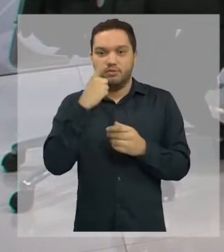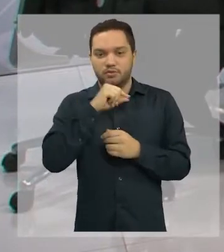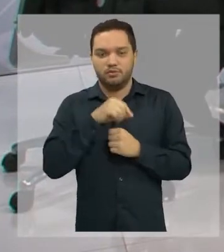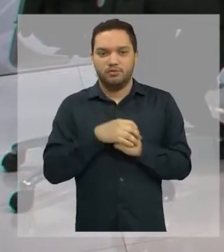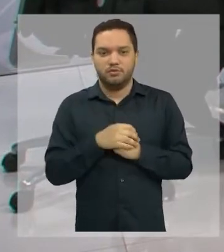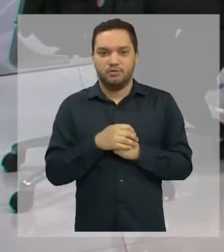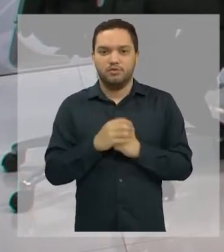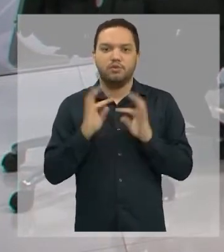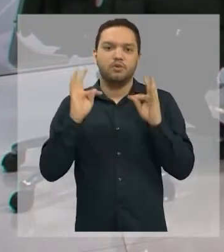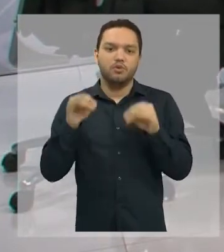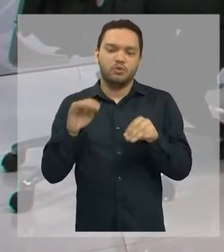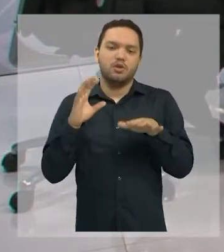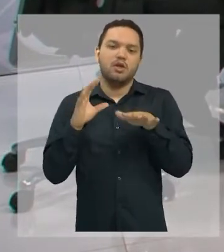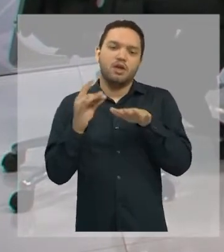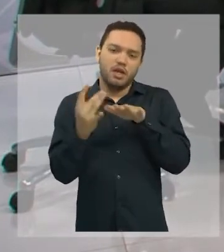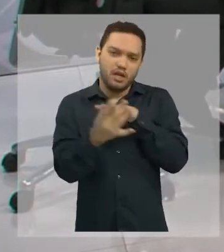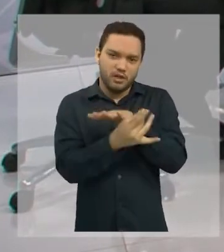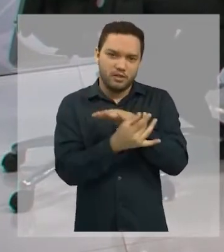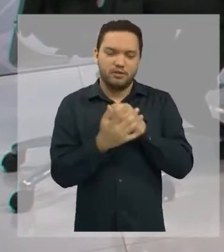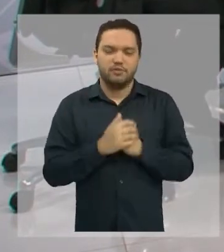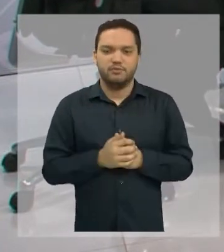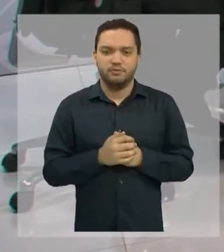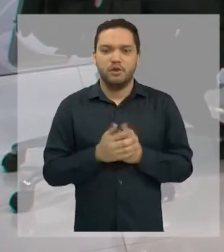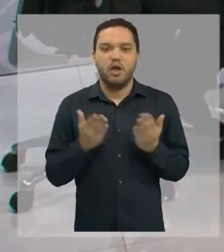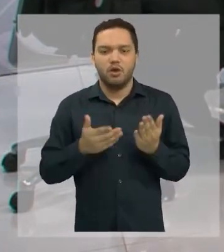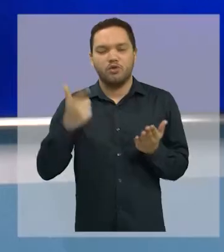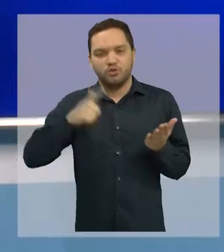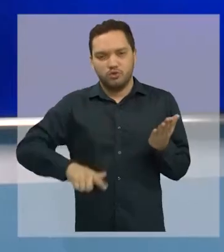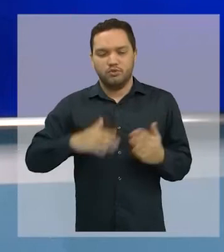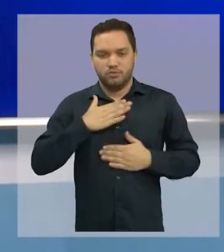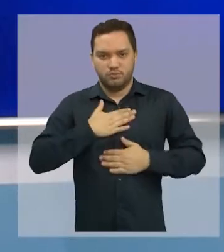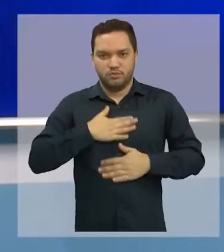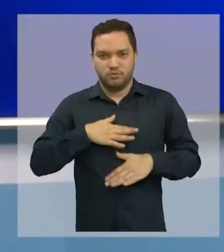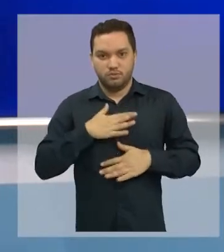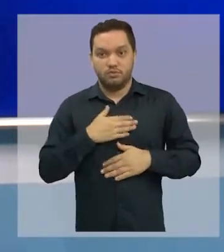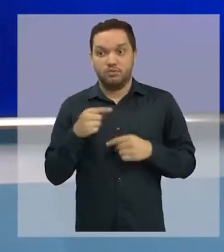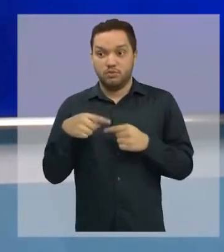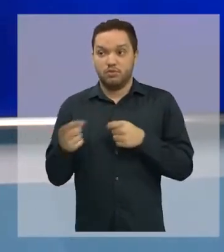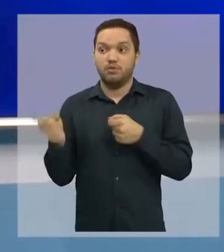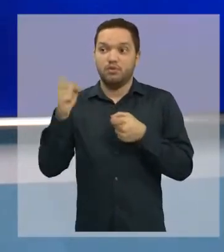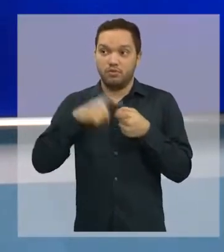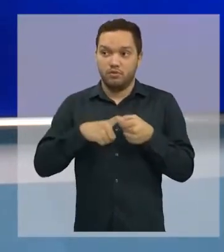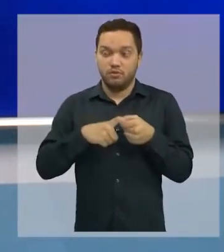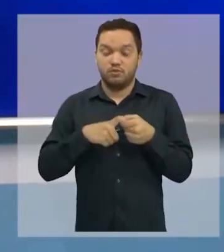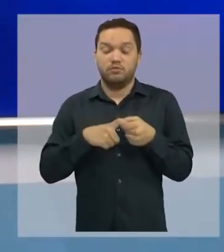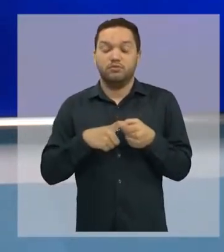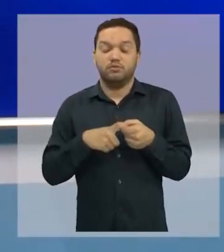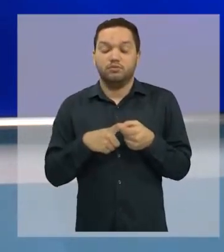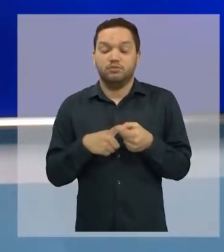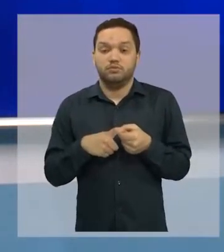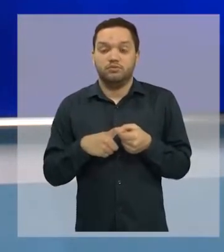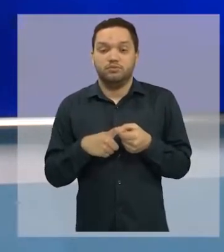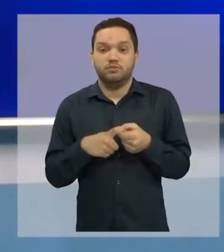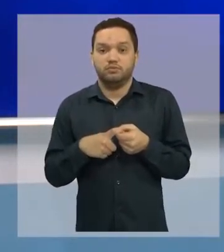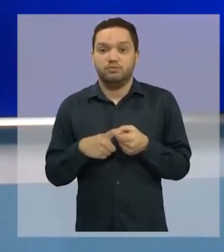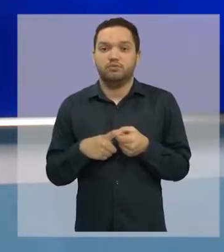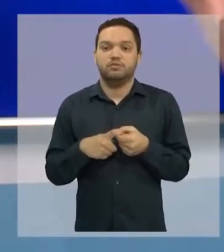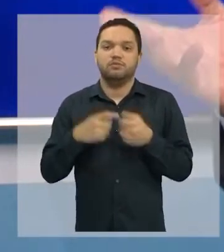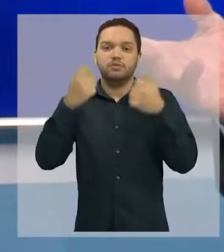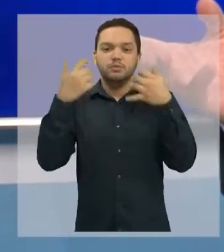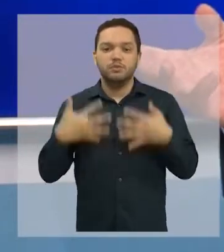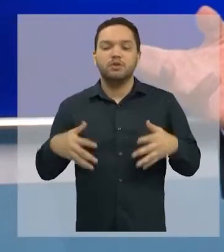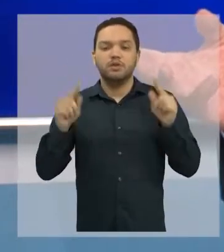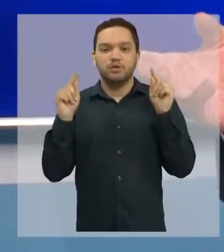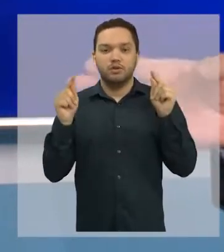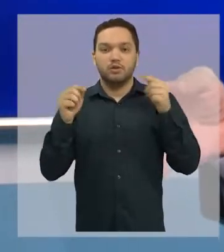mais bem votado? Todos da rede social. Deixa eu fazer mais um intervalo, porque quando voltar eu quero colocar, então, nesse cenário, como eu